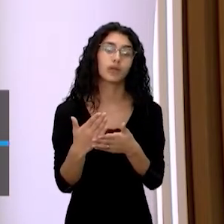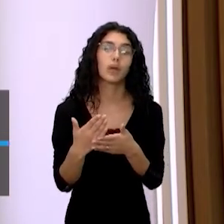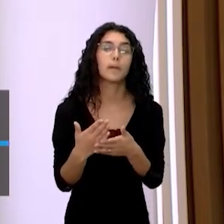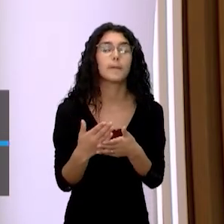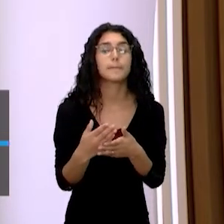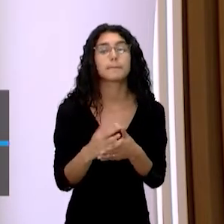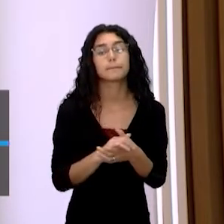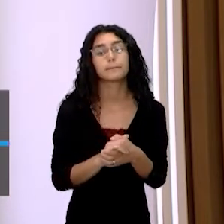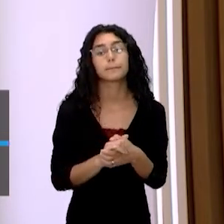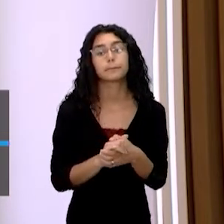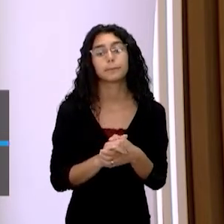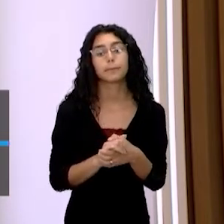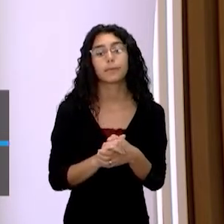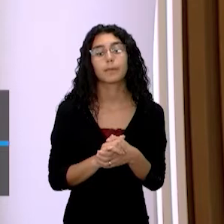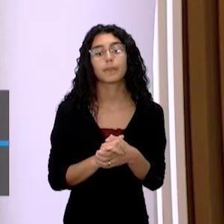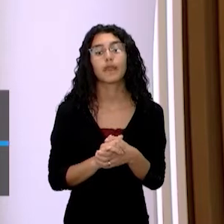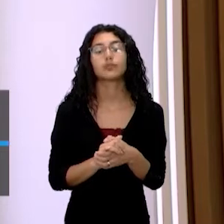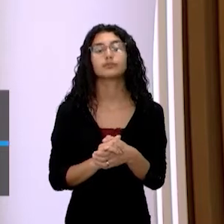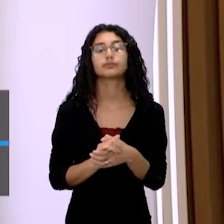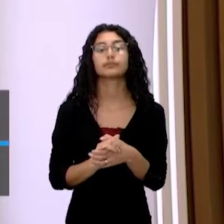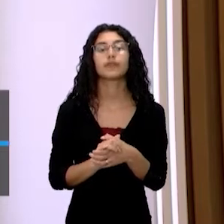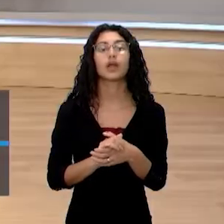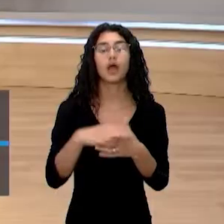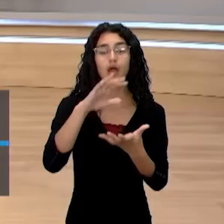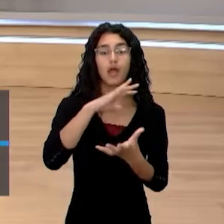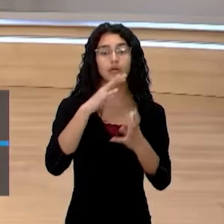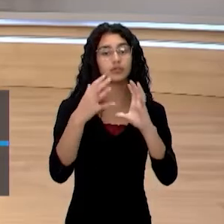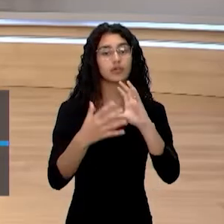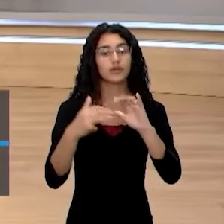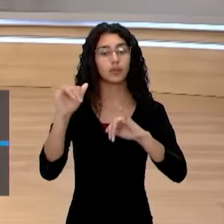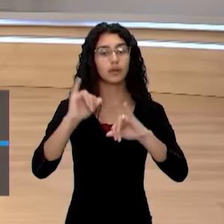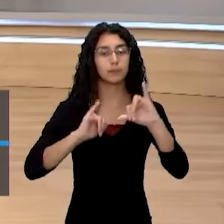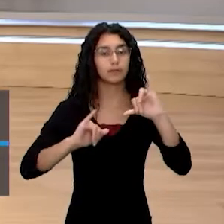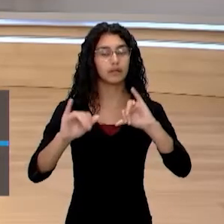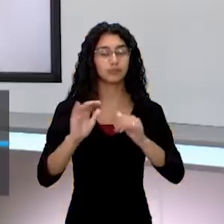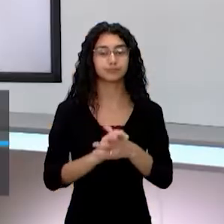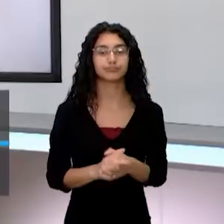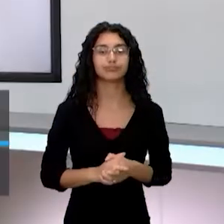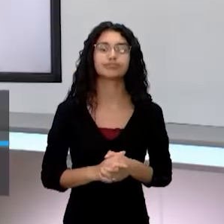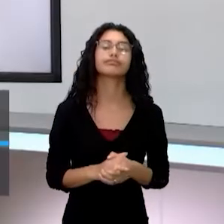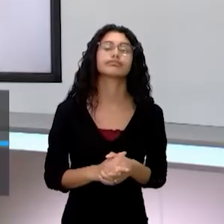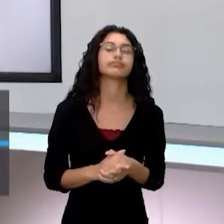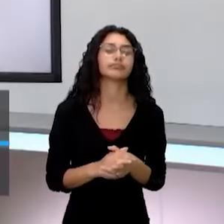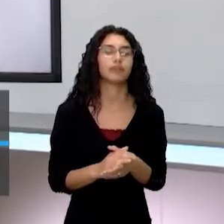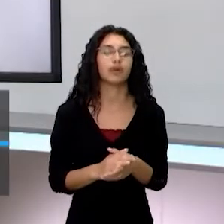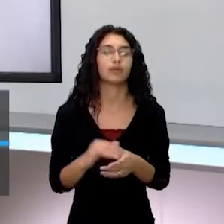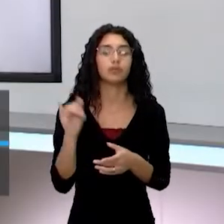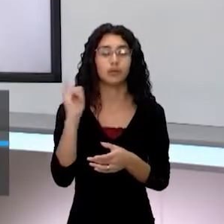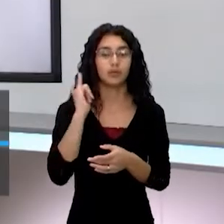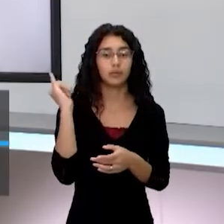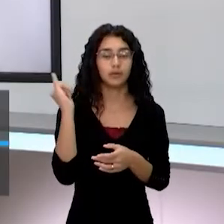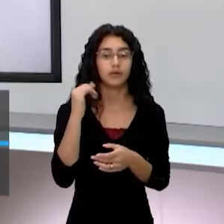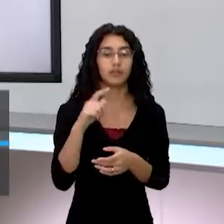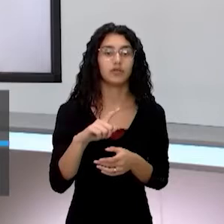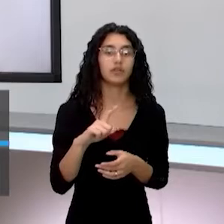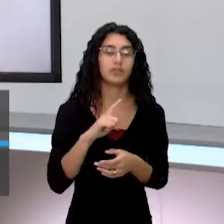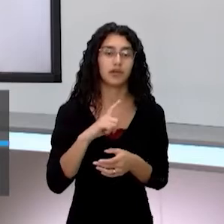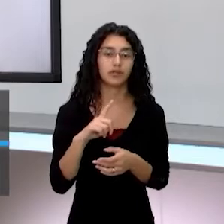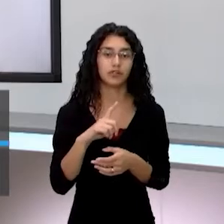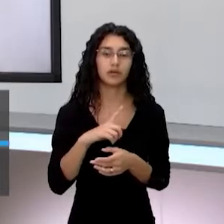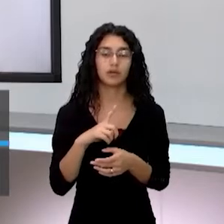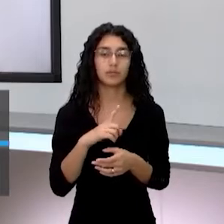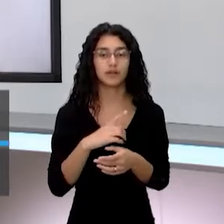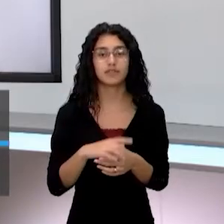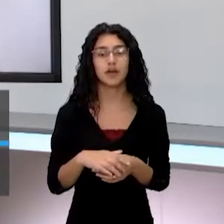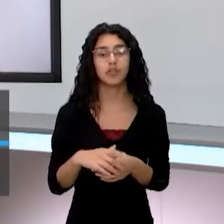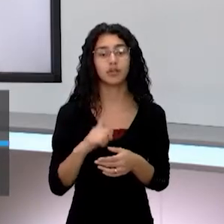teoria que é a evolução química. Evolução química, é isso aí, pessoal. Muito importante. Teremos também algumas aulas, estudantes, sobre a questão da vida na